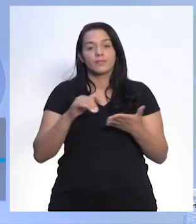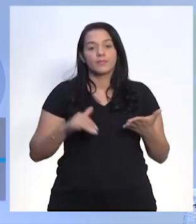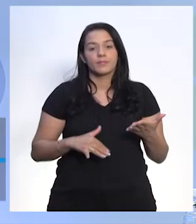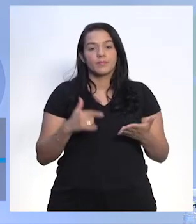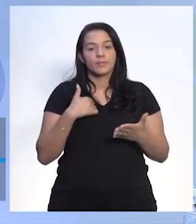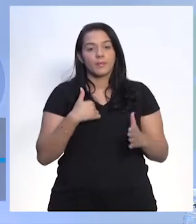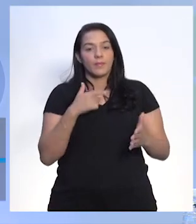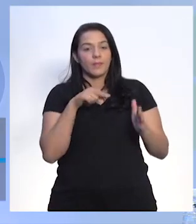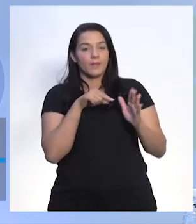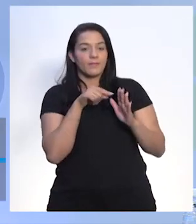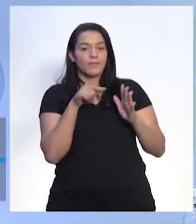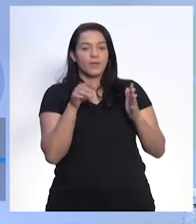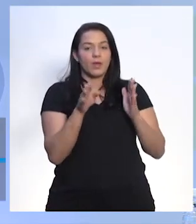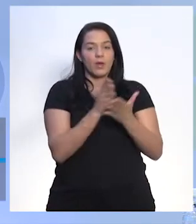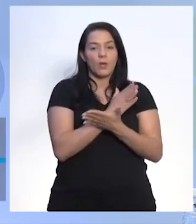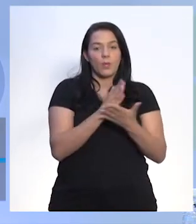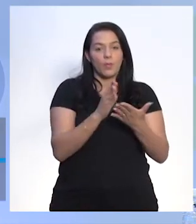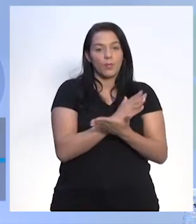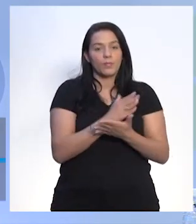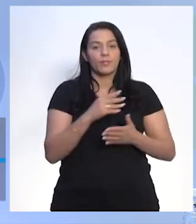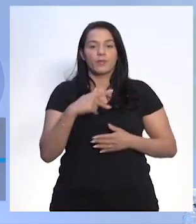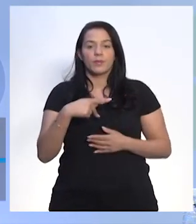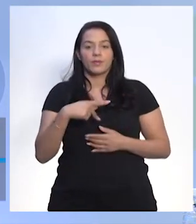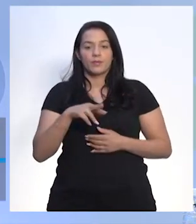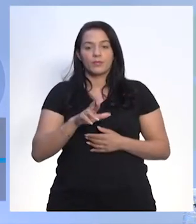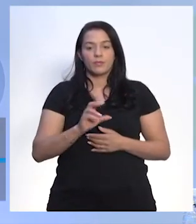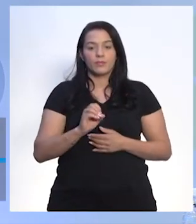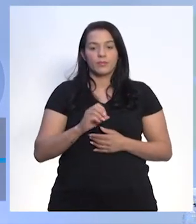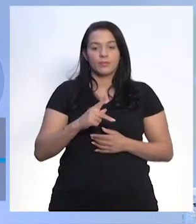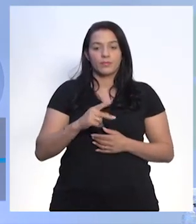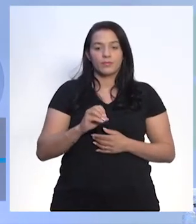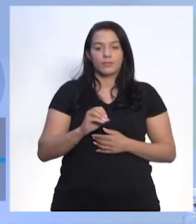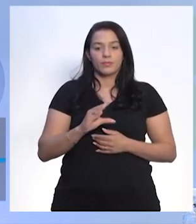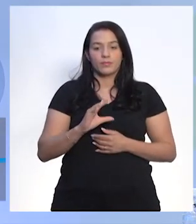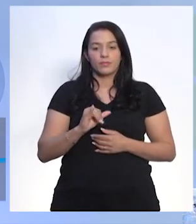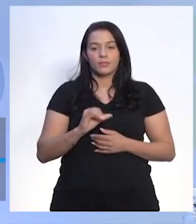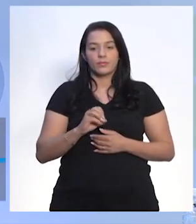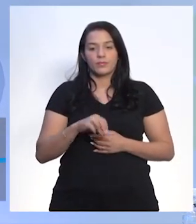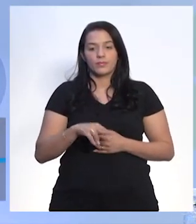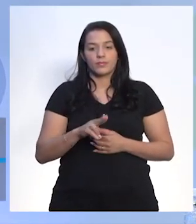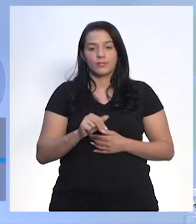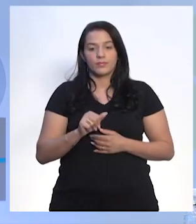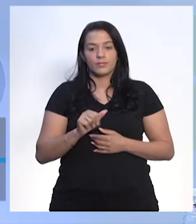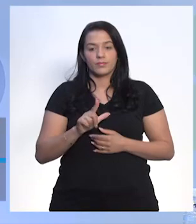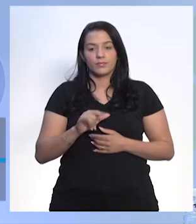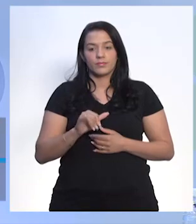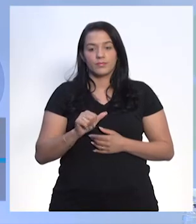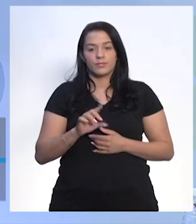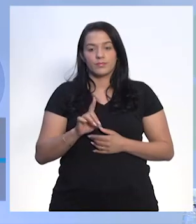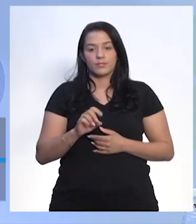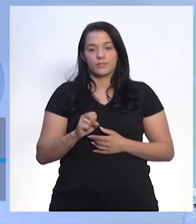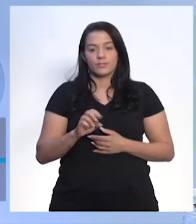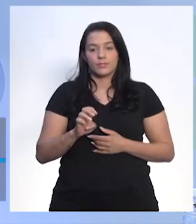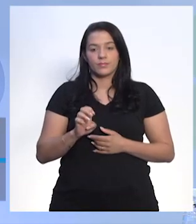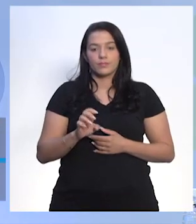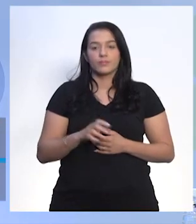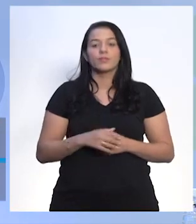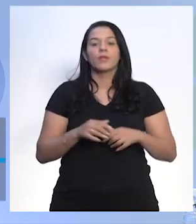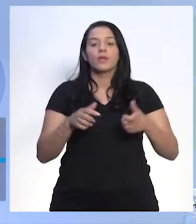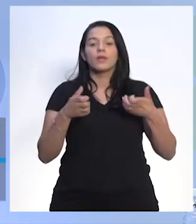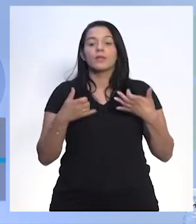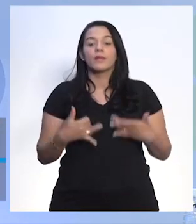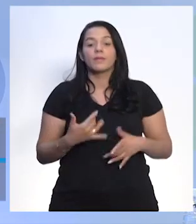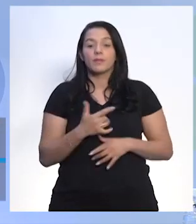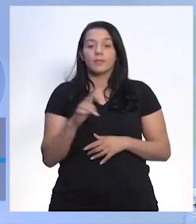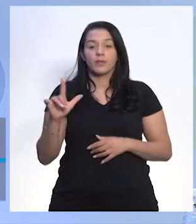no chat aí algumas questões. Proporcionalidade, que é um dos temas, né, para as figuras serem semelhantes. Eu ouvi